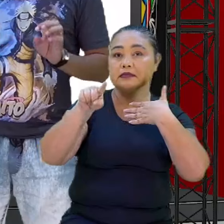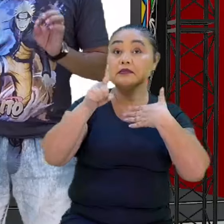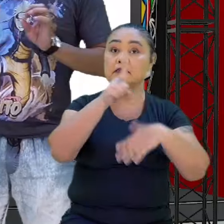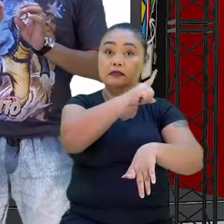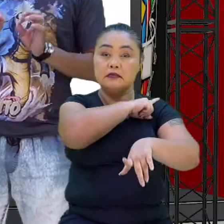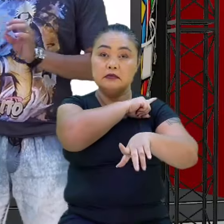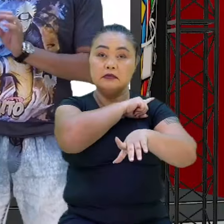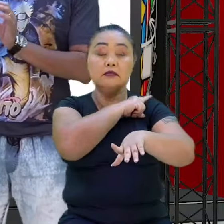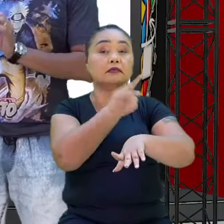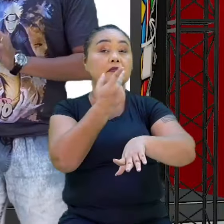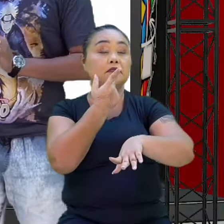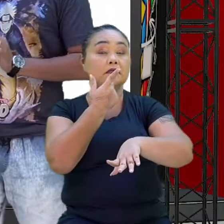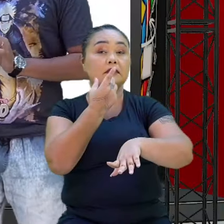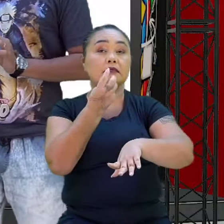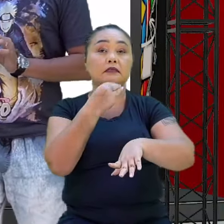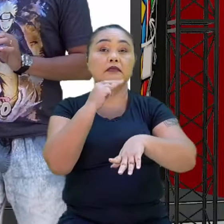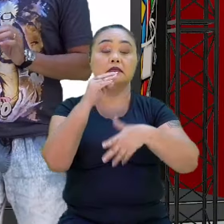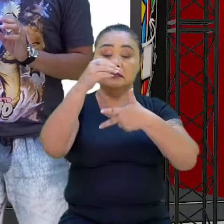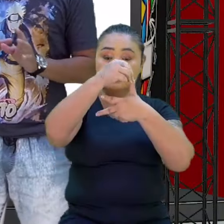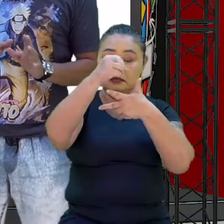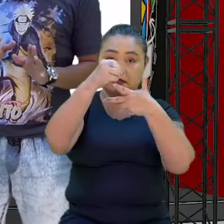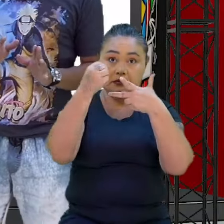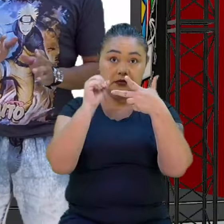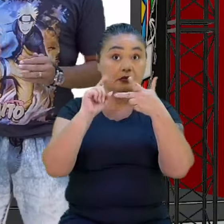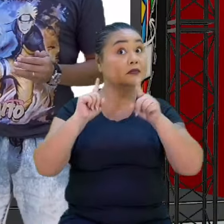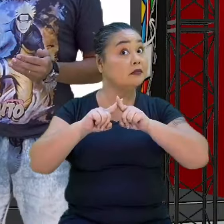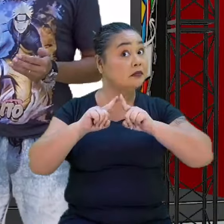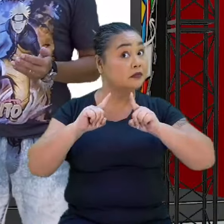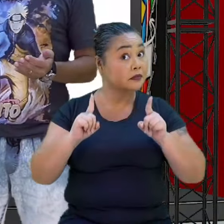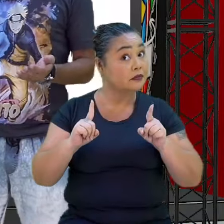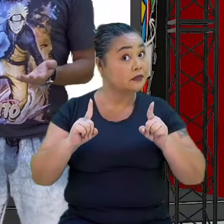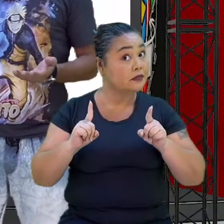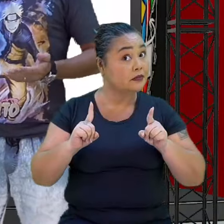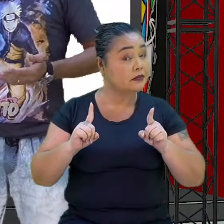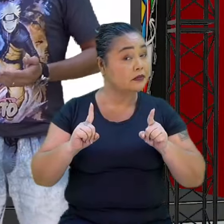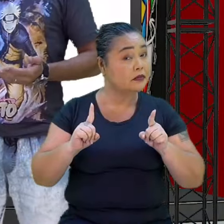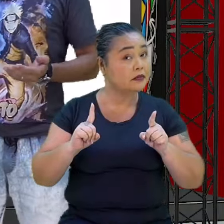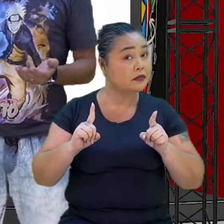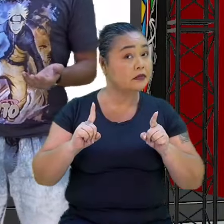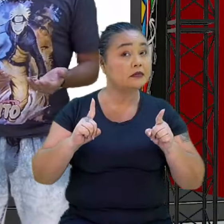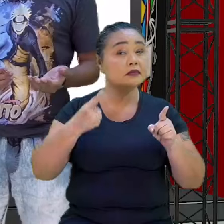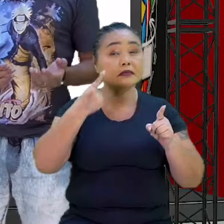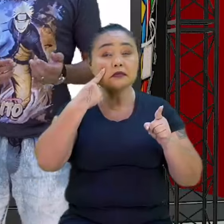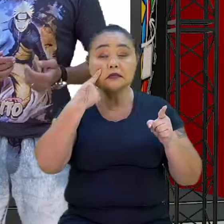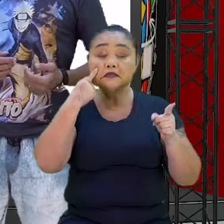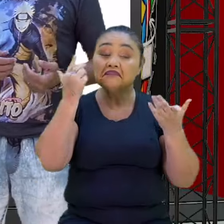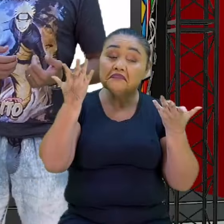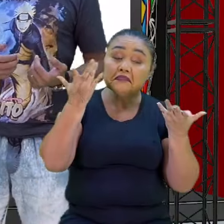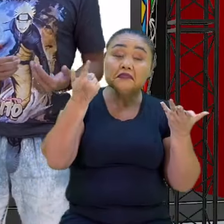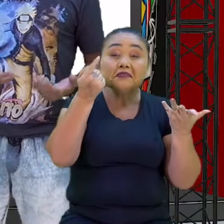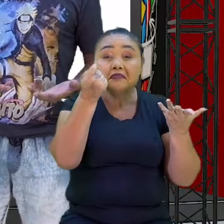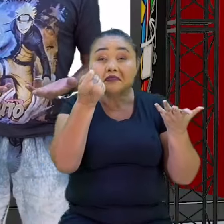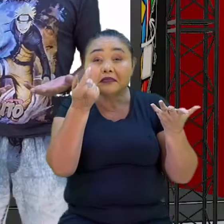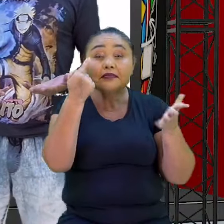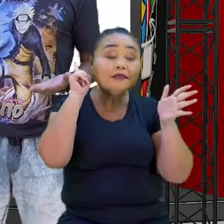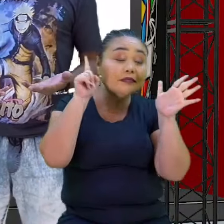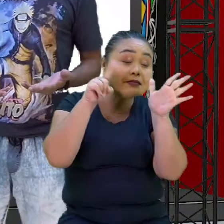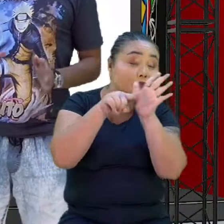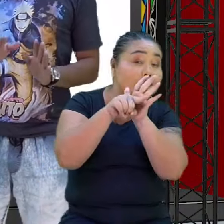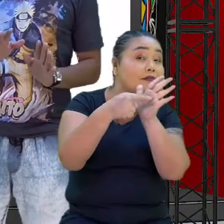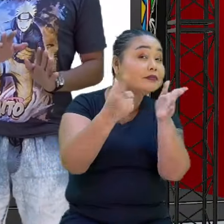ouviram falar muito de ENEM mas foram provados poucas vezes com as questões do